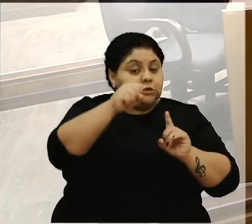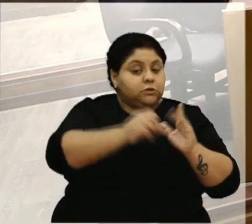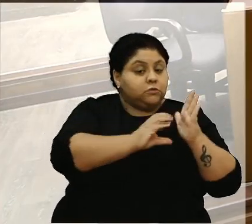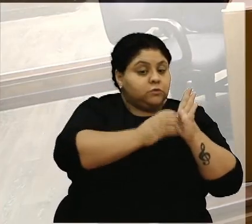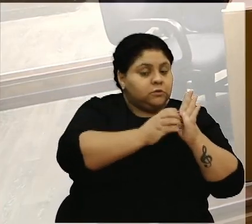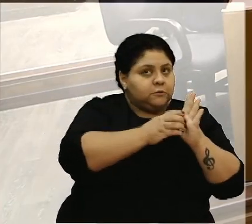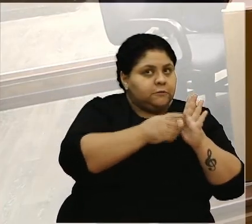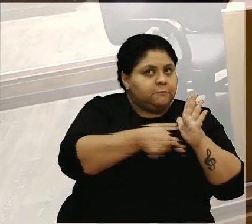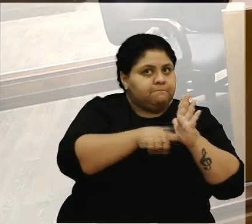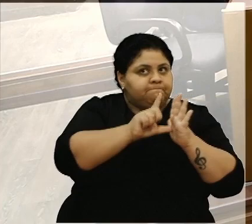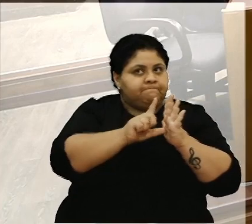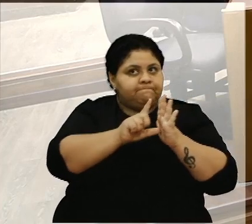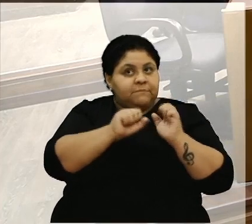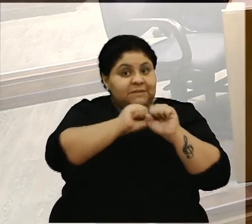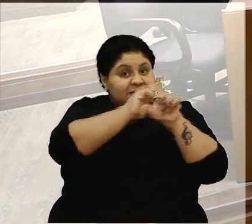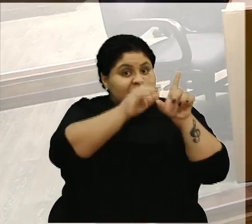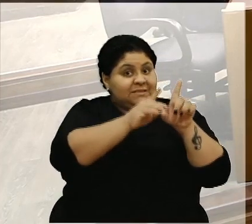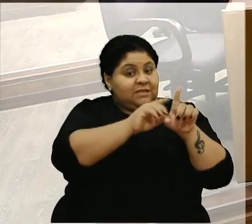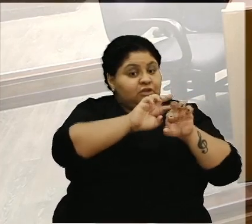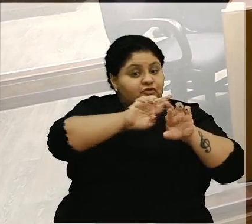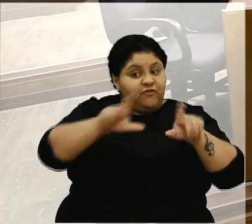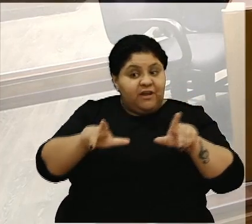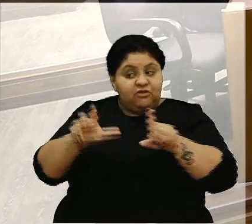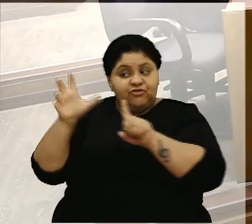Esclarecer uma coisa e ameaçar é outra.